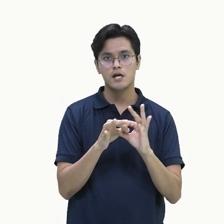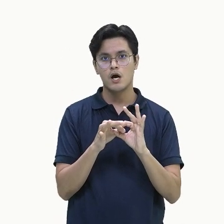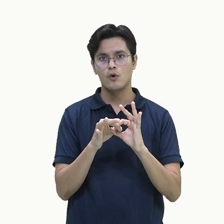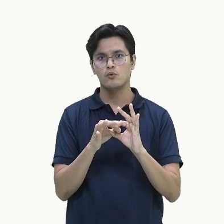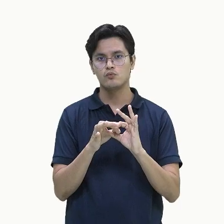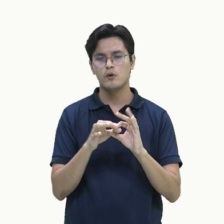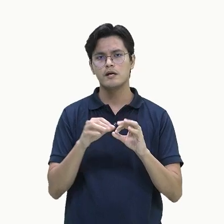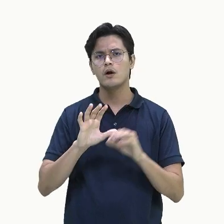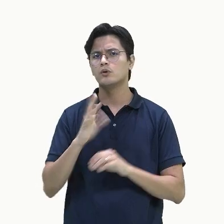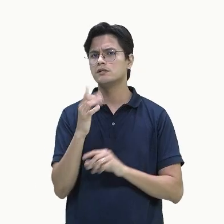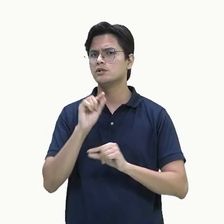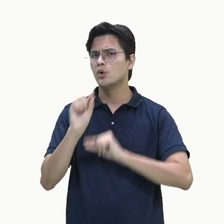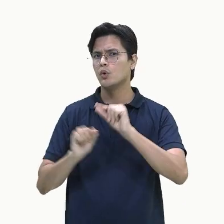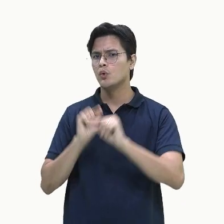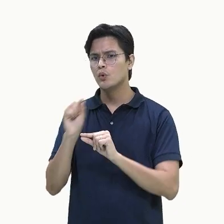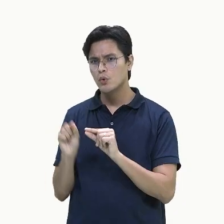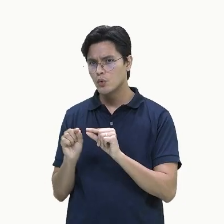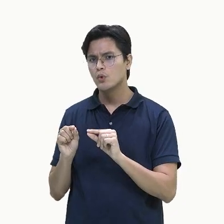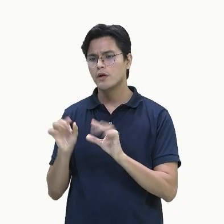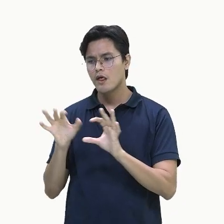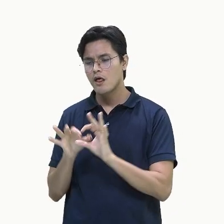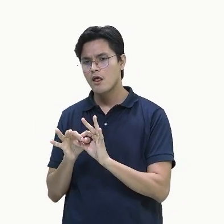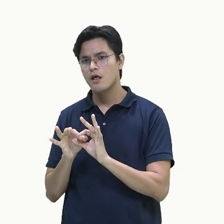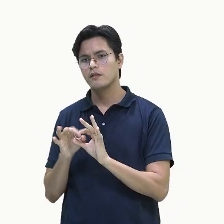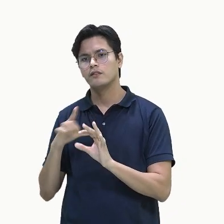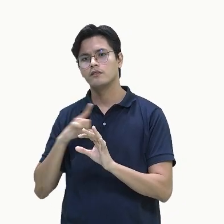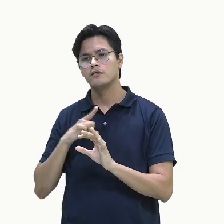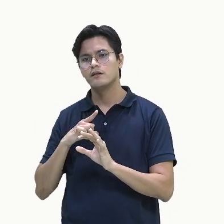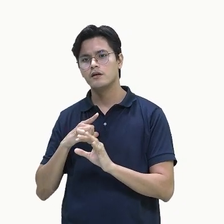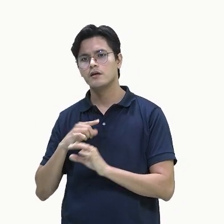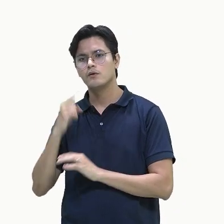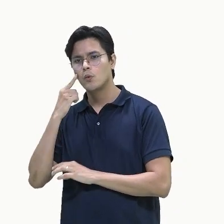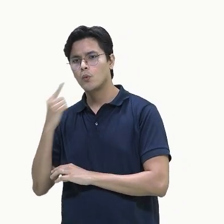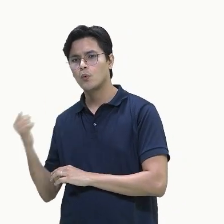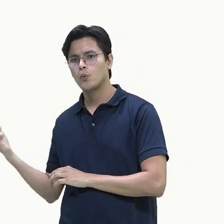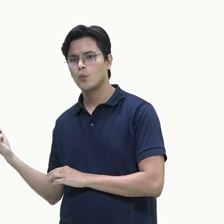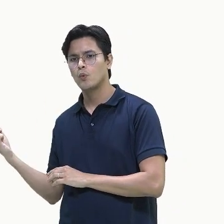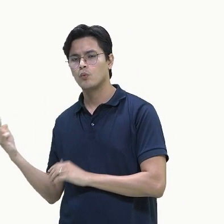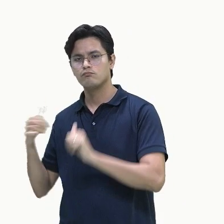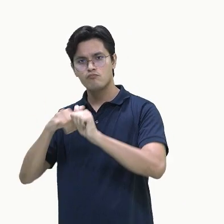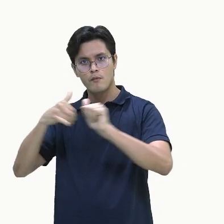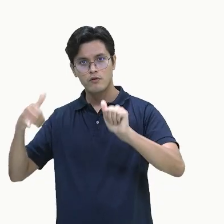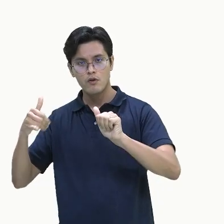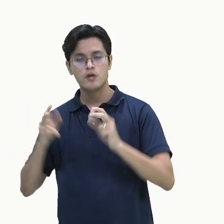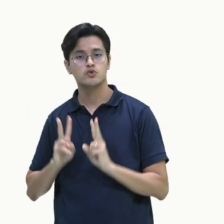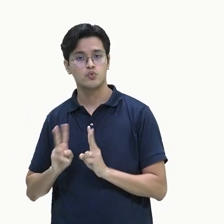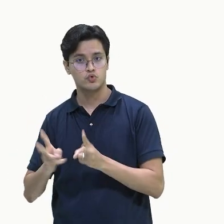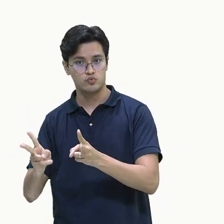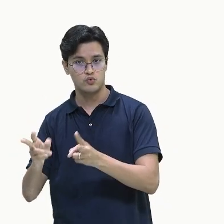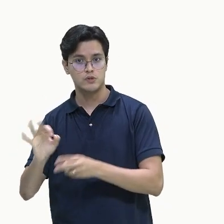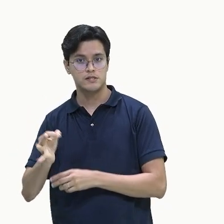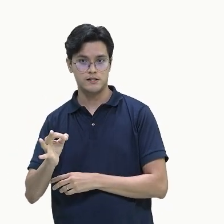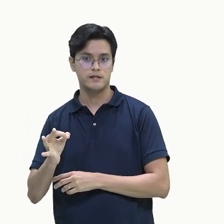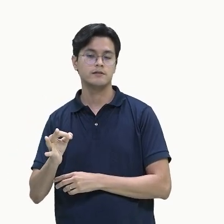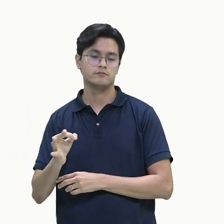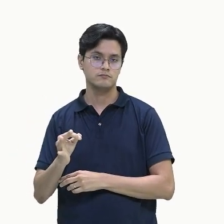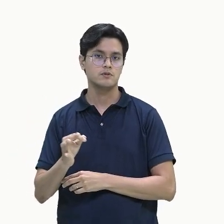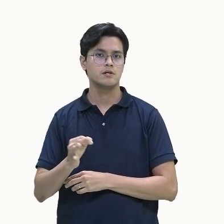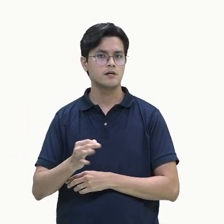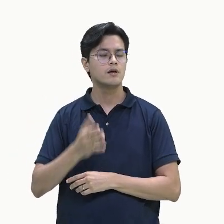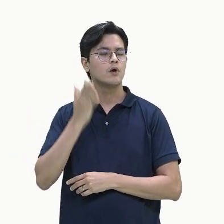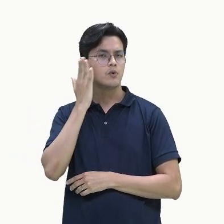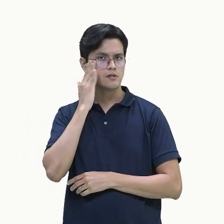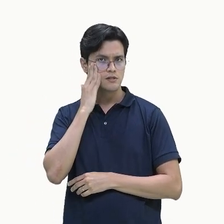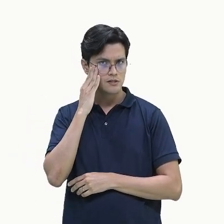um aminoácido, porque as funções vão estar na extremidade. Exatamente, eu sei que você está aí